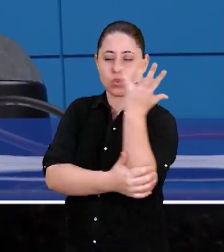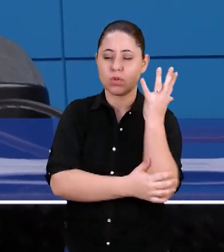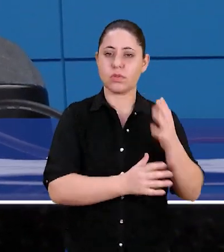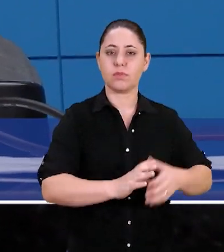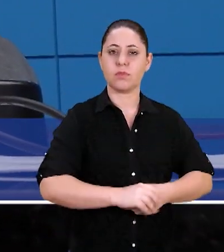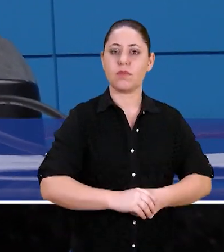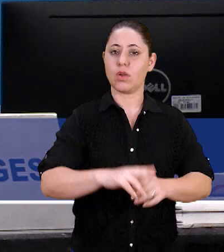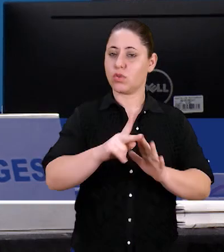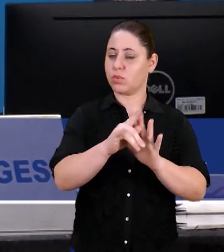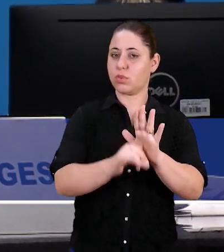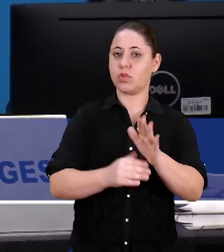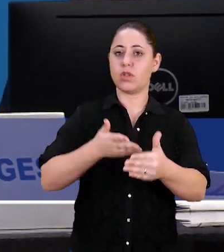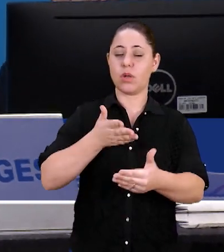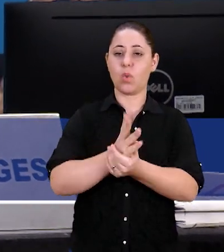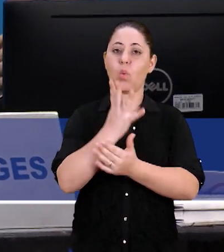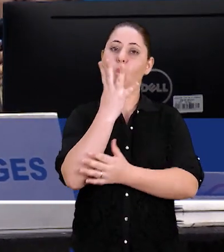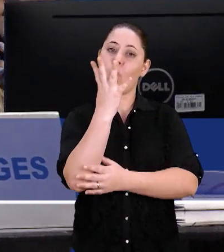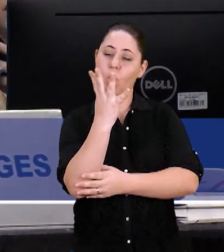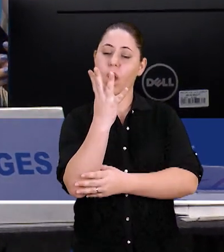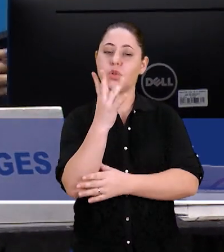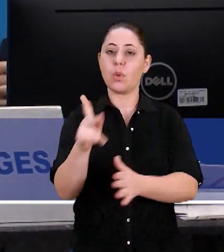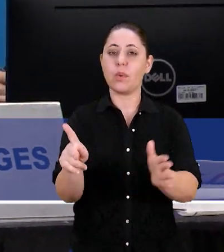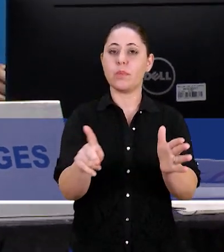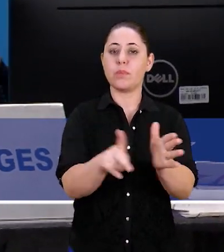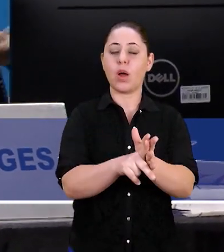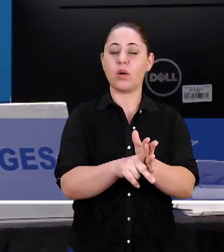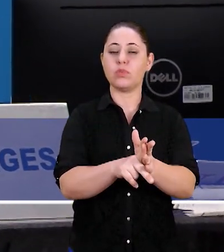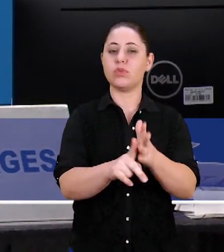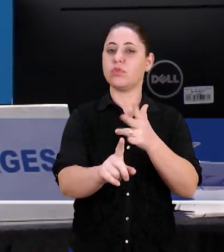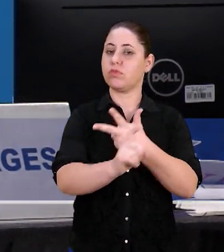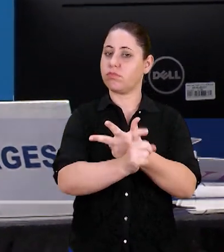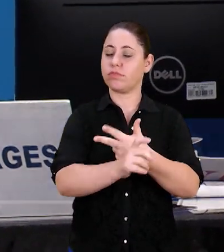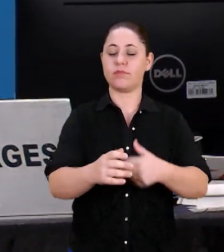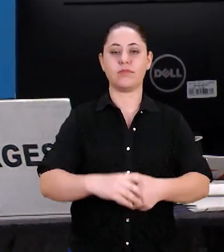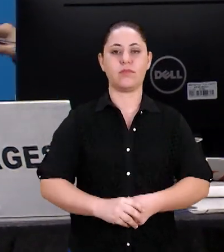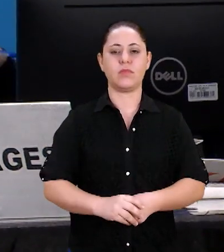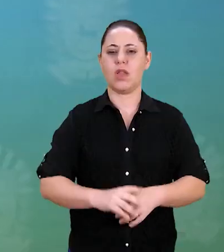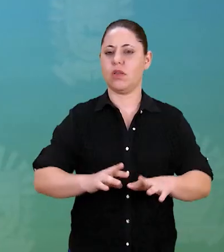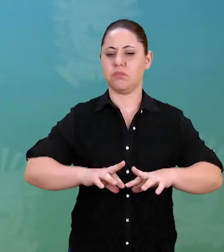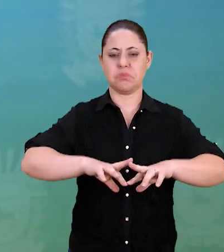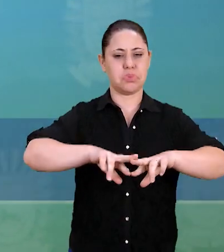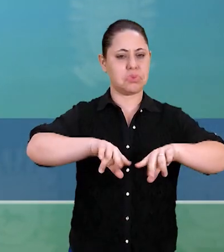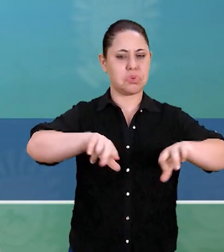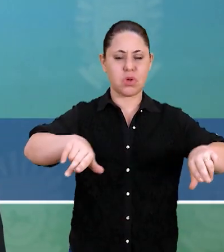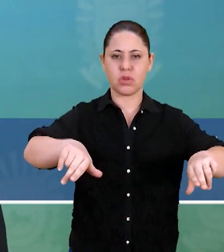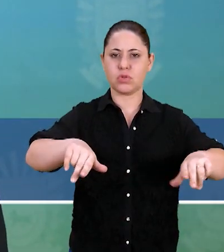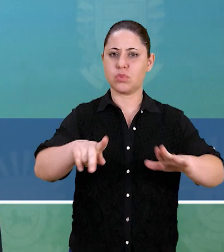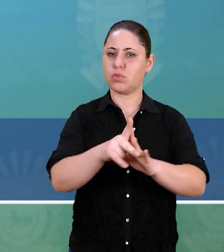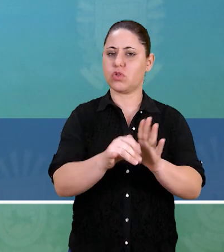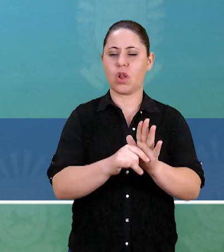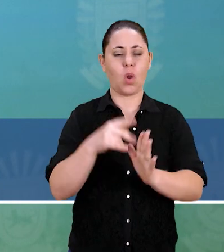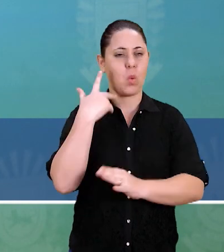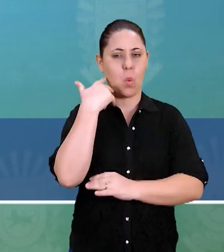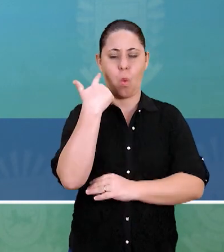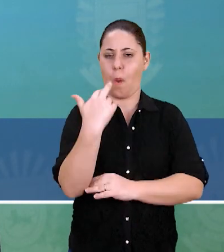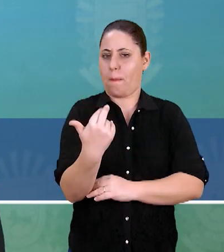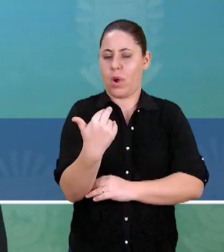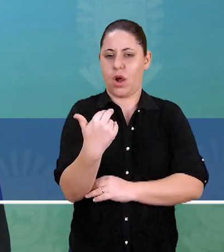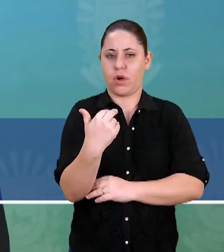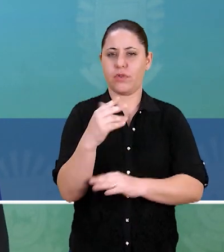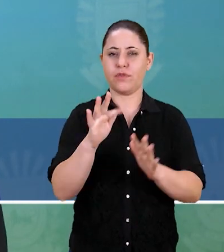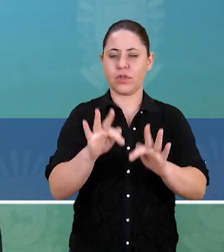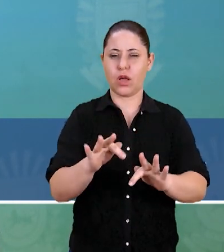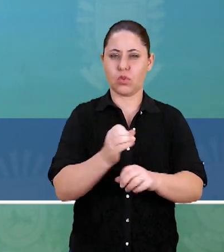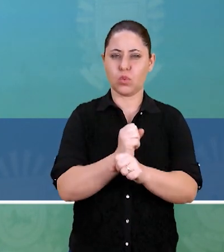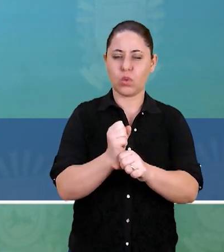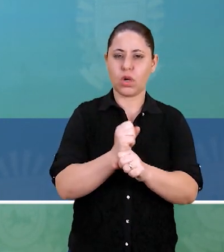meio ambiente. Dentre os projetos aprovados, 4 são de autoria do Executivo. São vários projetos que é natural para o final do